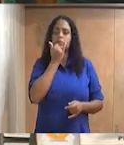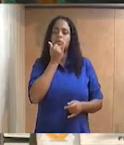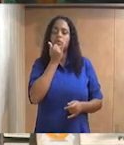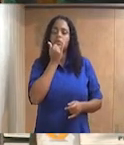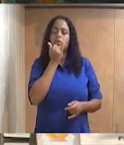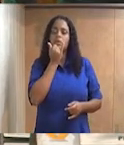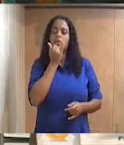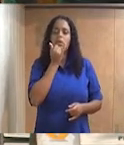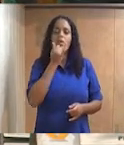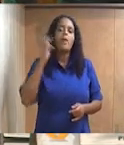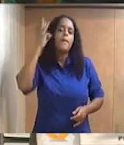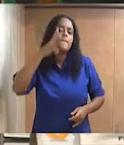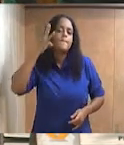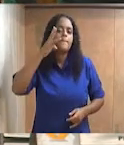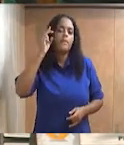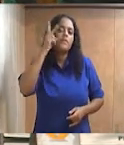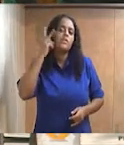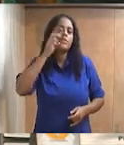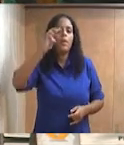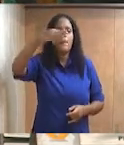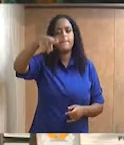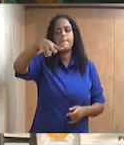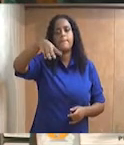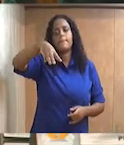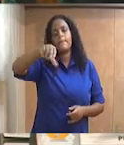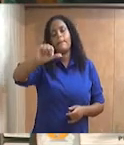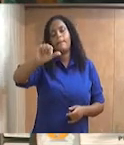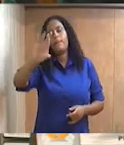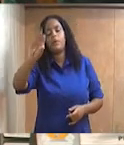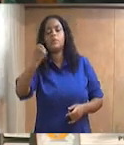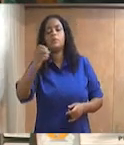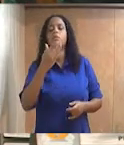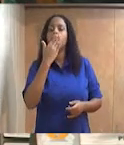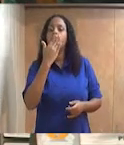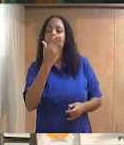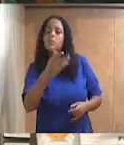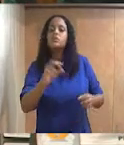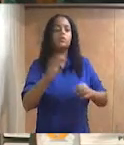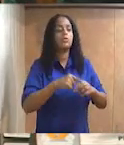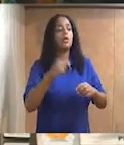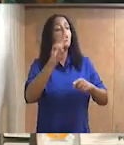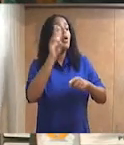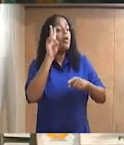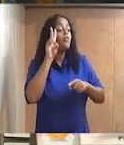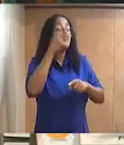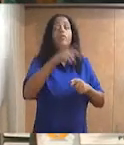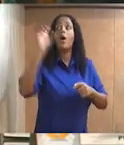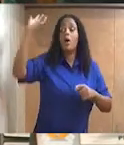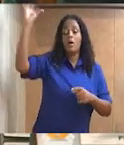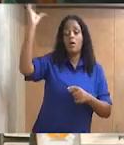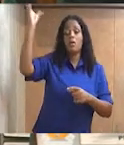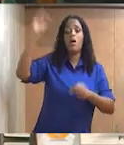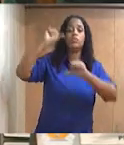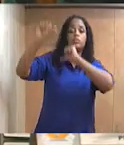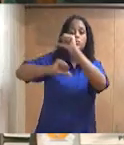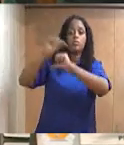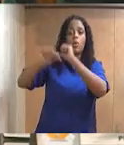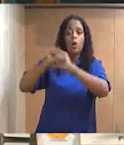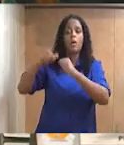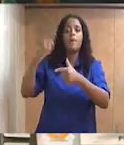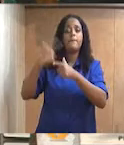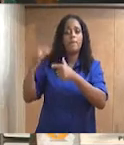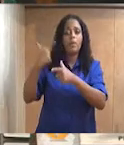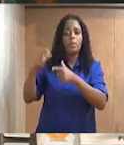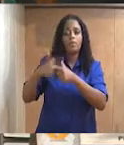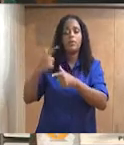senhor vereador Marcos Tavares, solicitando ao excelentíssimo senhor prefeito a revisão da iluminação pública com troca das lâmpadas queimadas ao longo